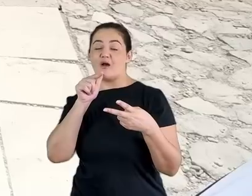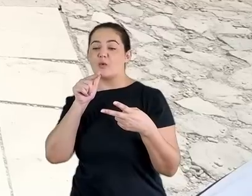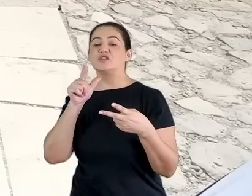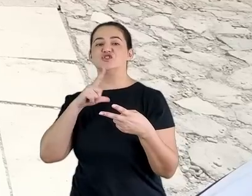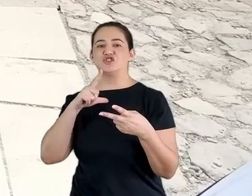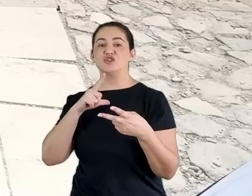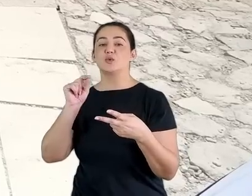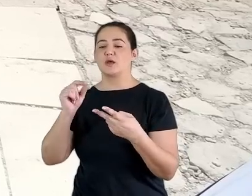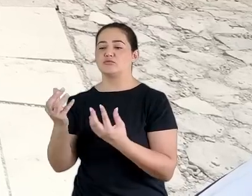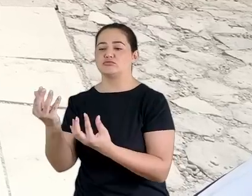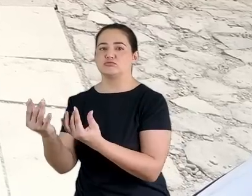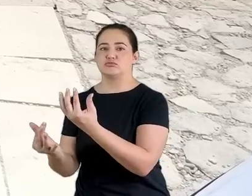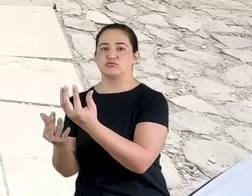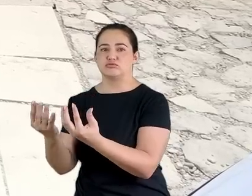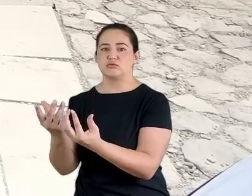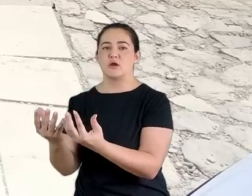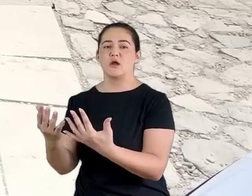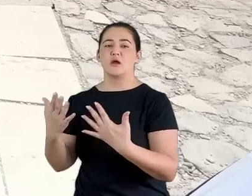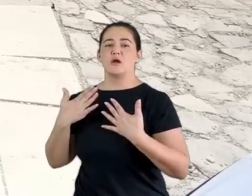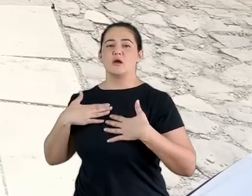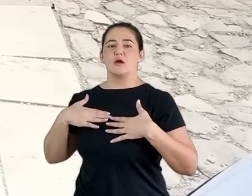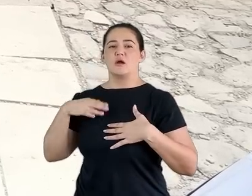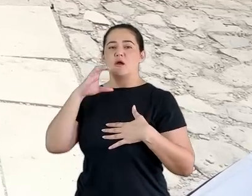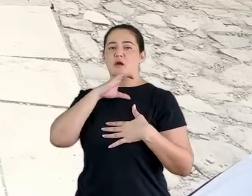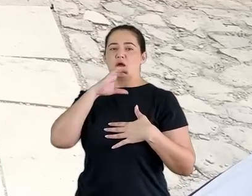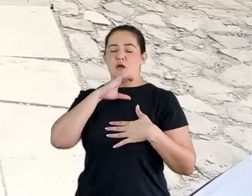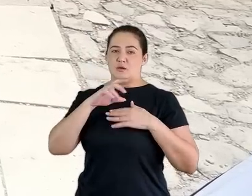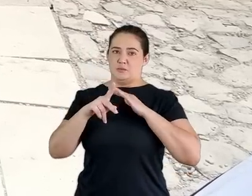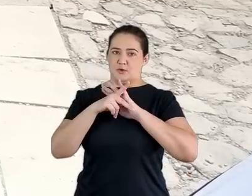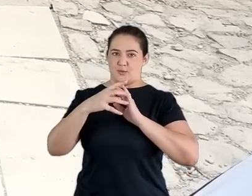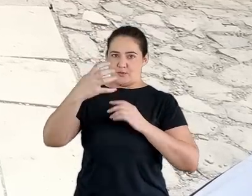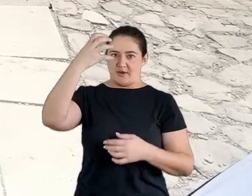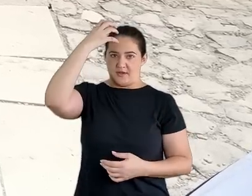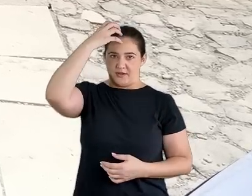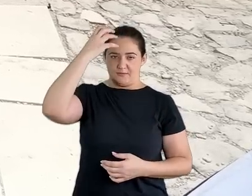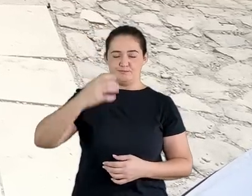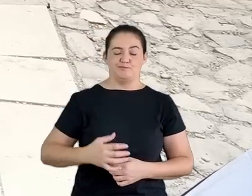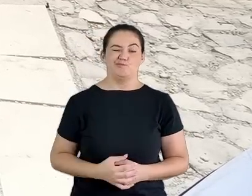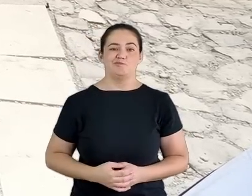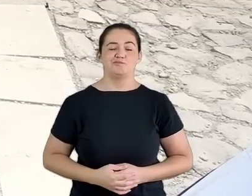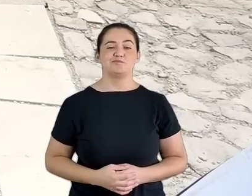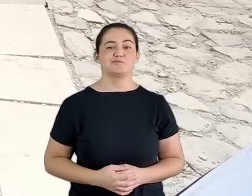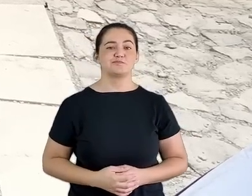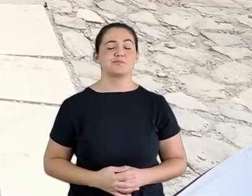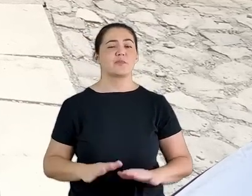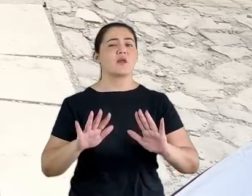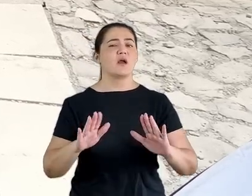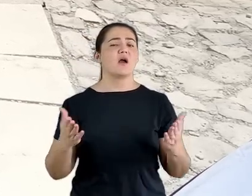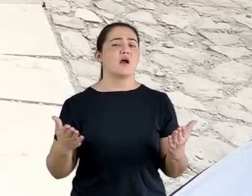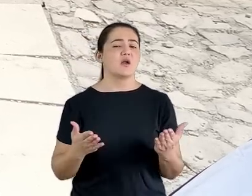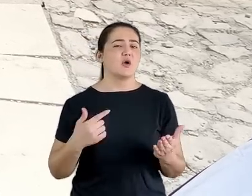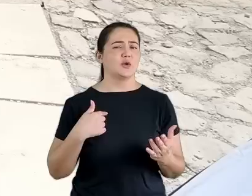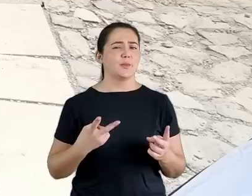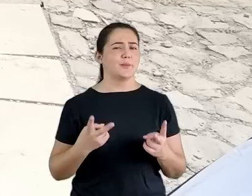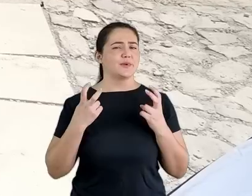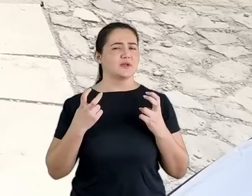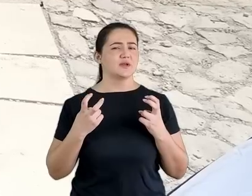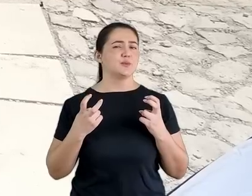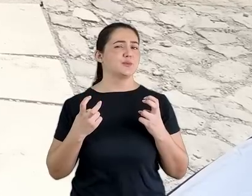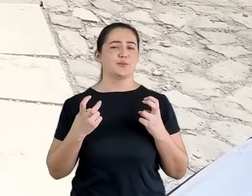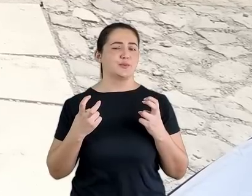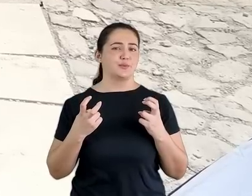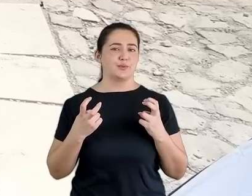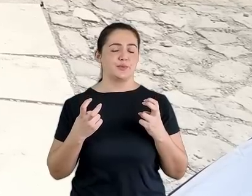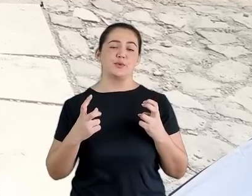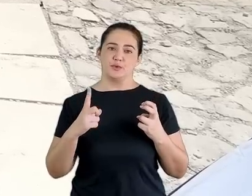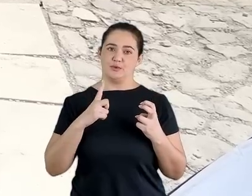diferentes para o prazer e o conforto do rei. Até essa parte aqui que nós vamos ver lá dentro. Agora, o que me chama a atenção é que nós